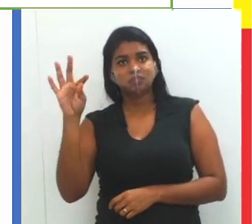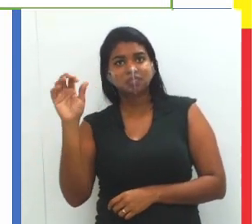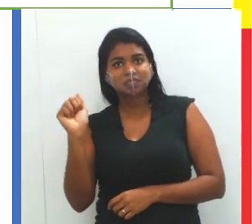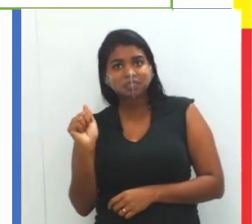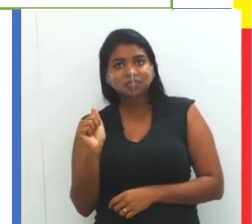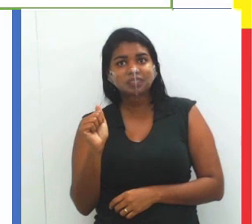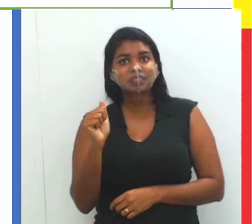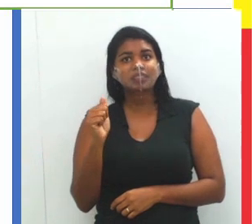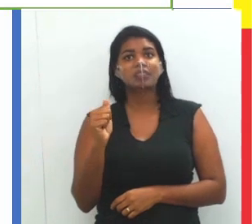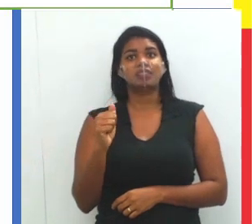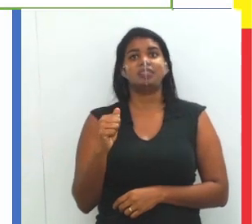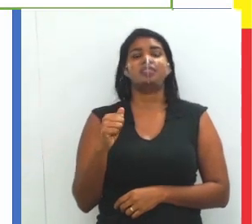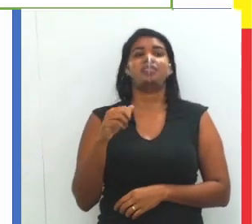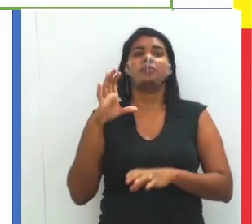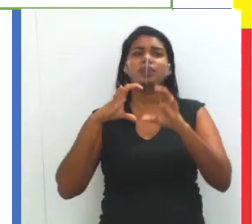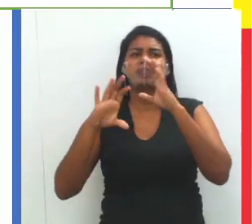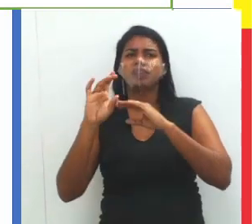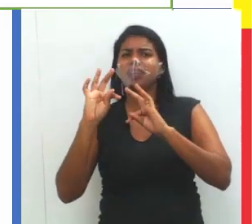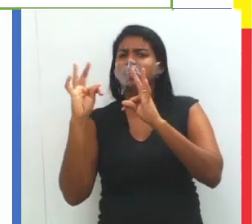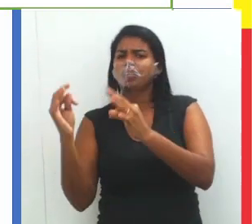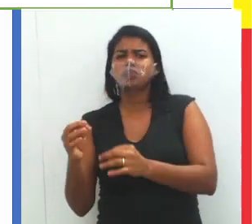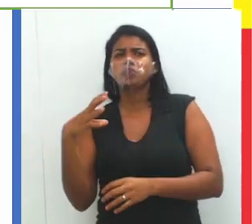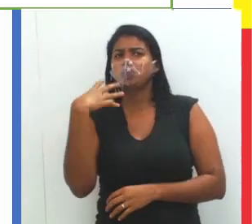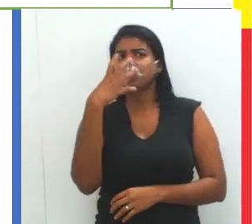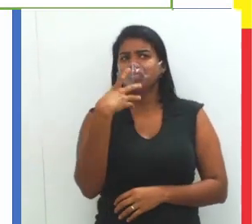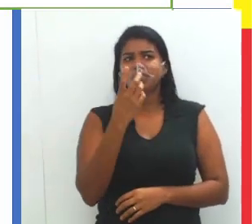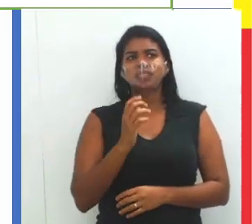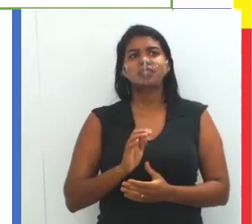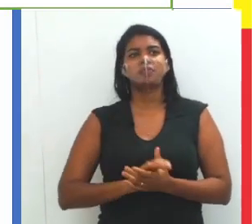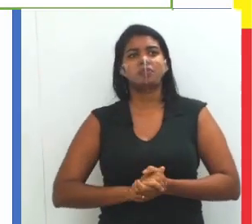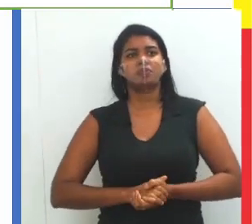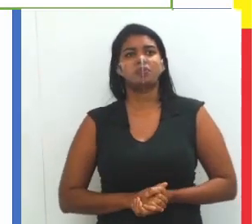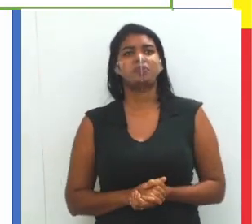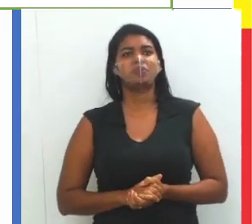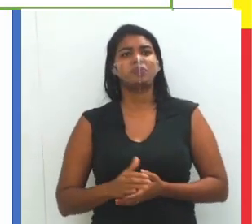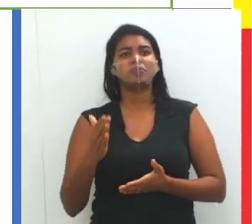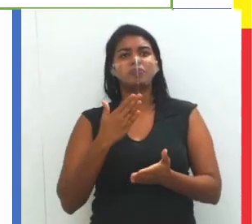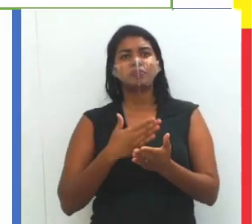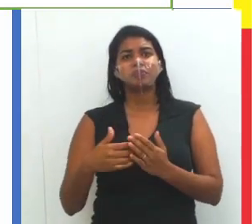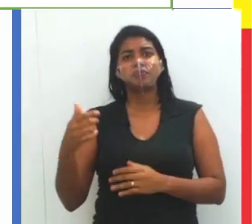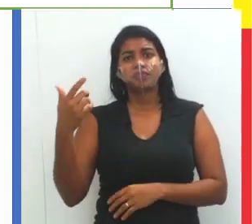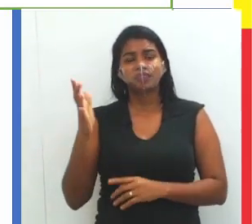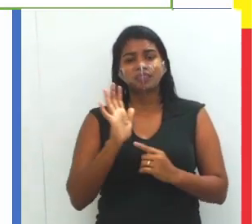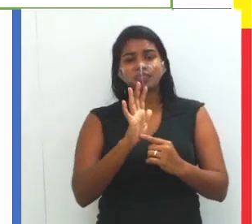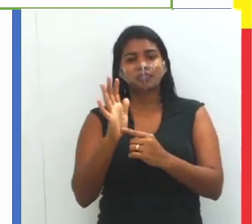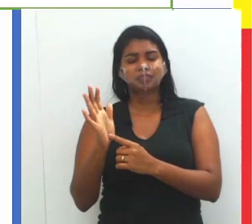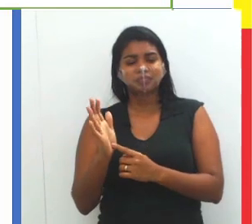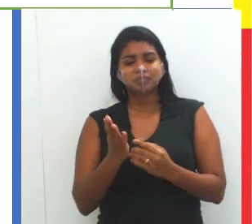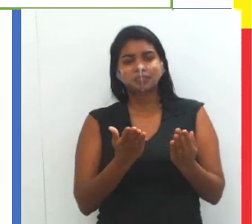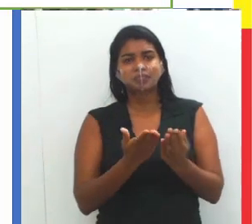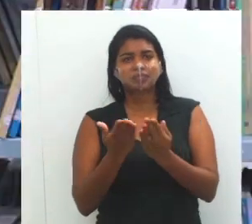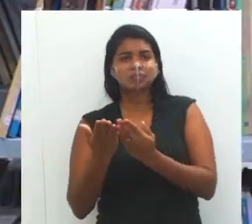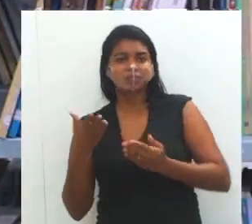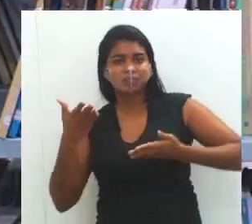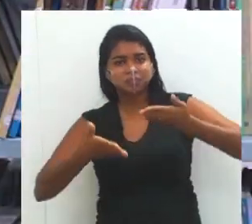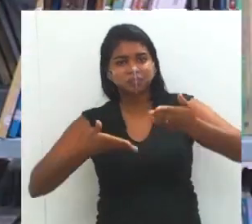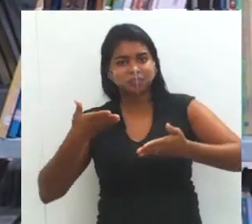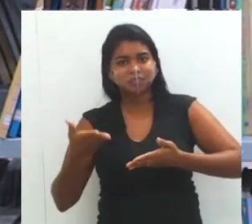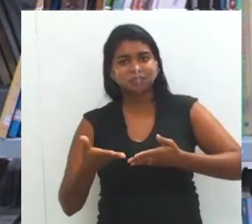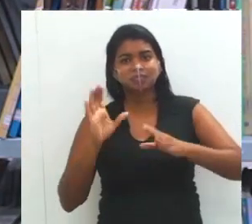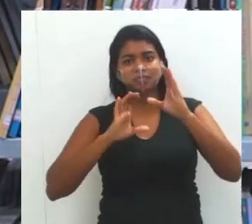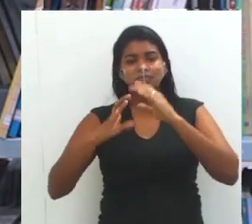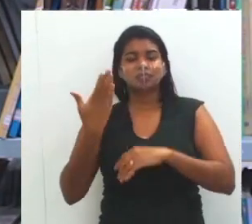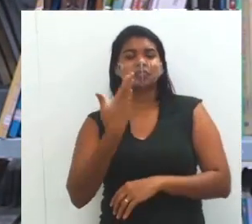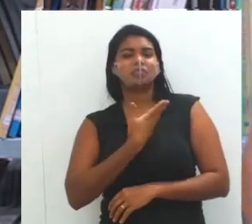sabia cantarolar todas as suas músicas. E é interessante notar que Zé Dantas faz com ele uma segunda grande parceria. Lembrar que nós temos